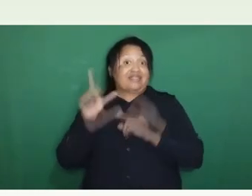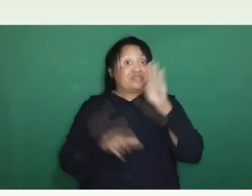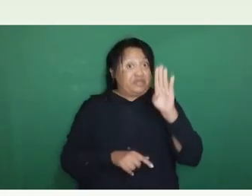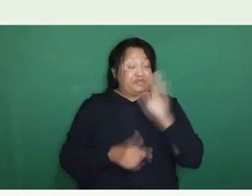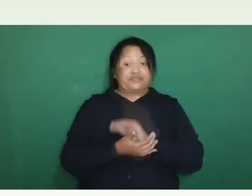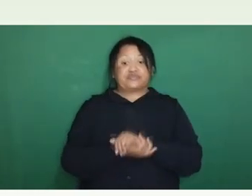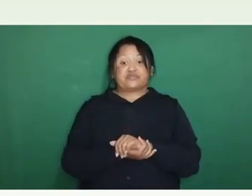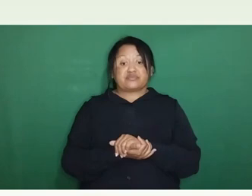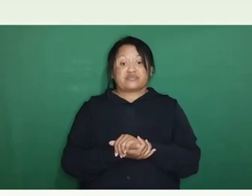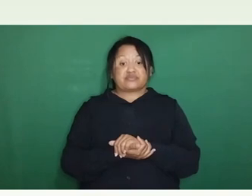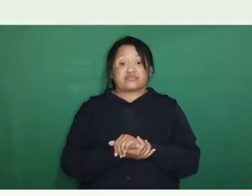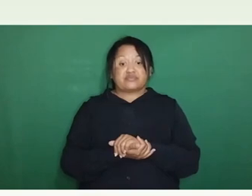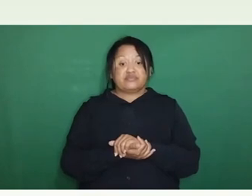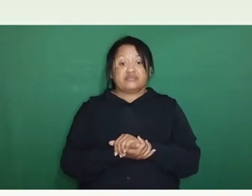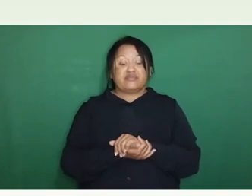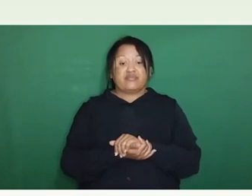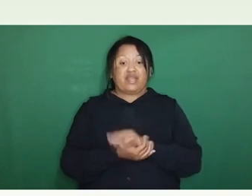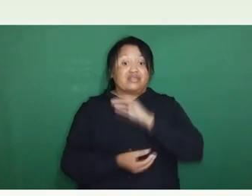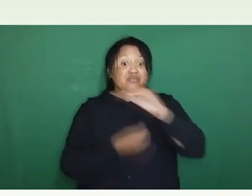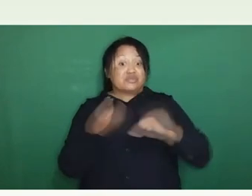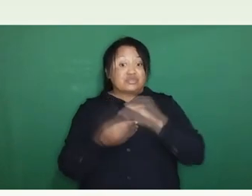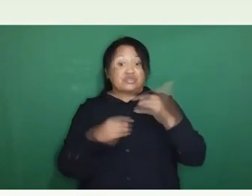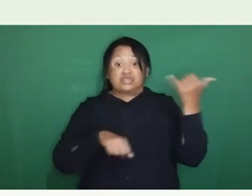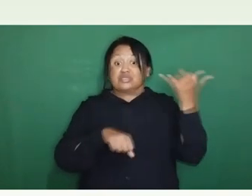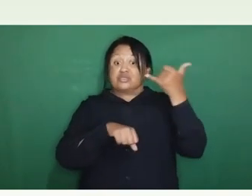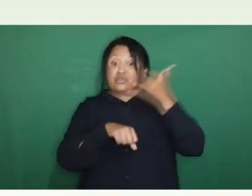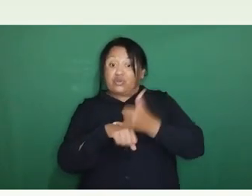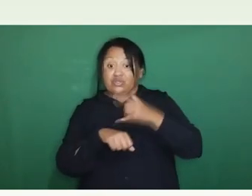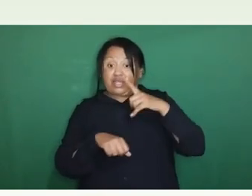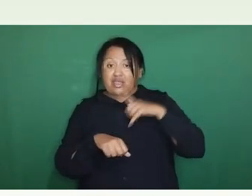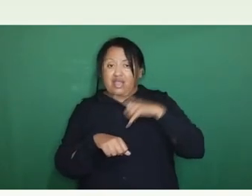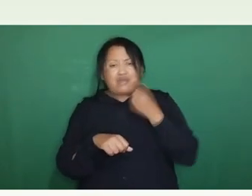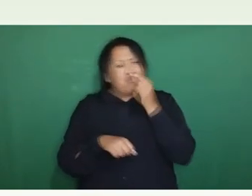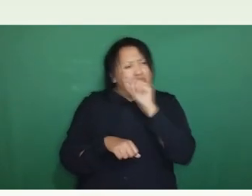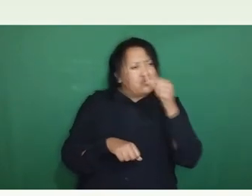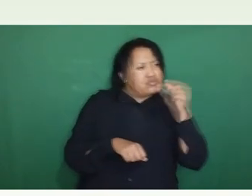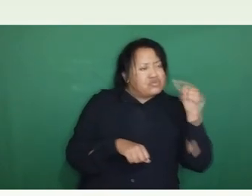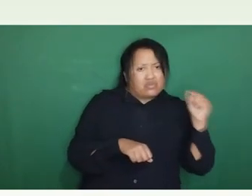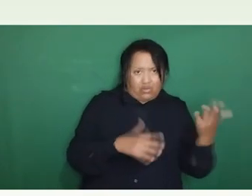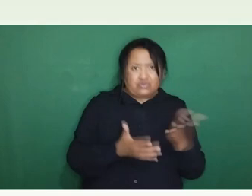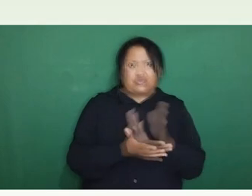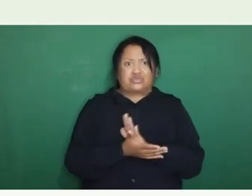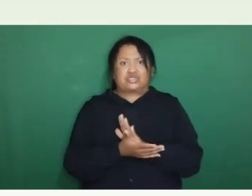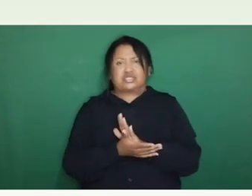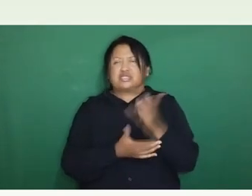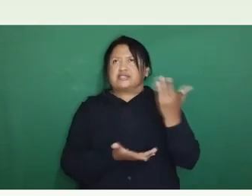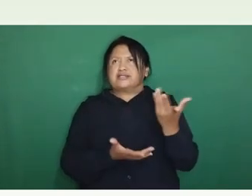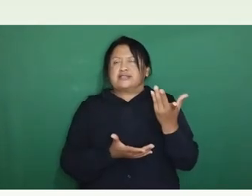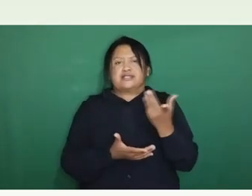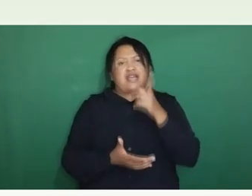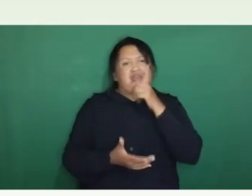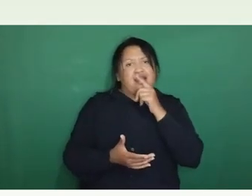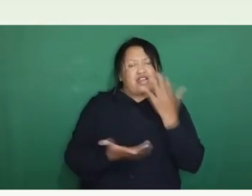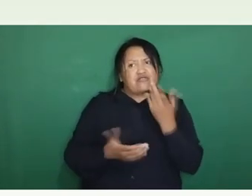compostos iônicos né possuem pontos de fusão e ebulição elevados devido à forte intensidade